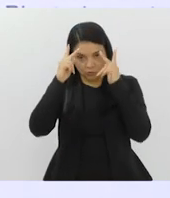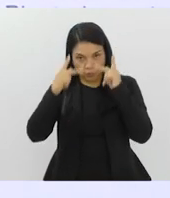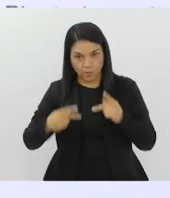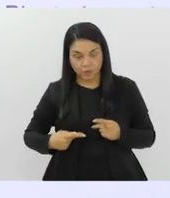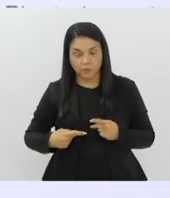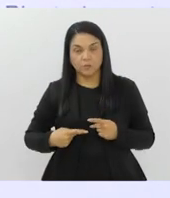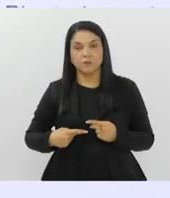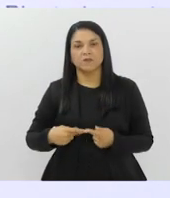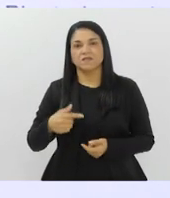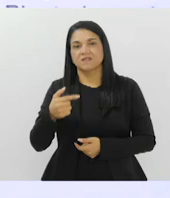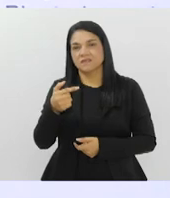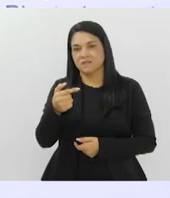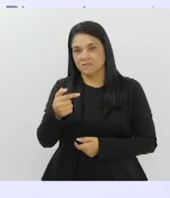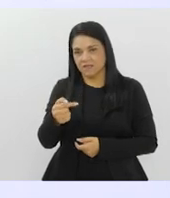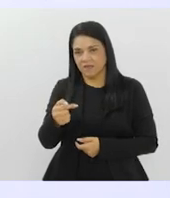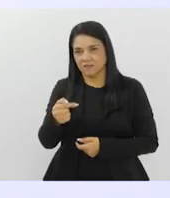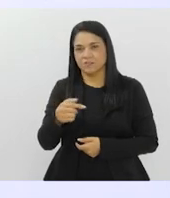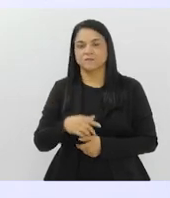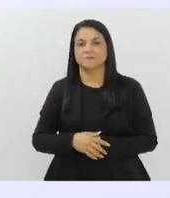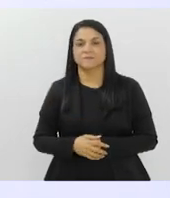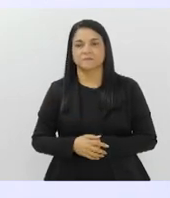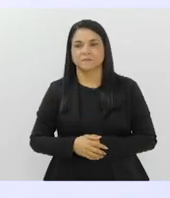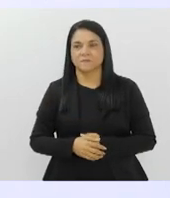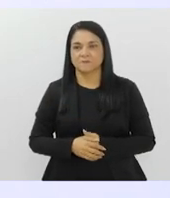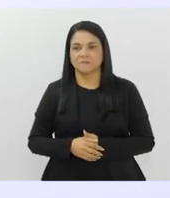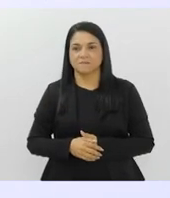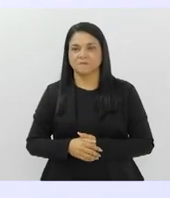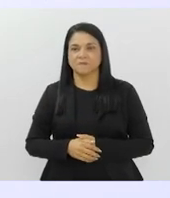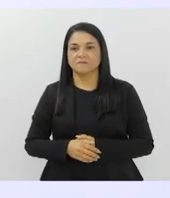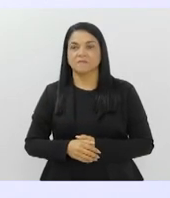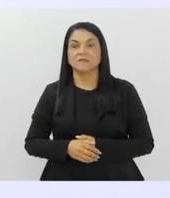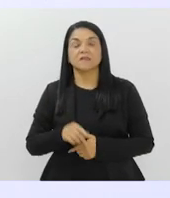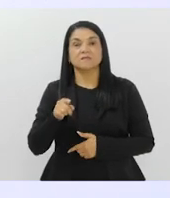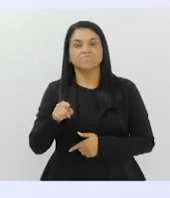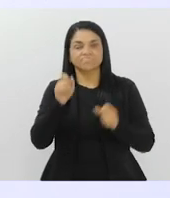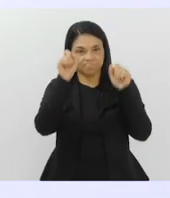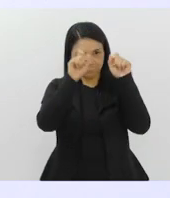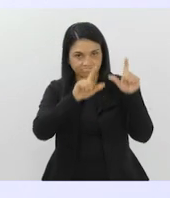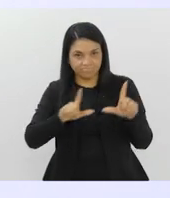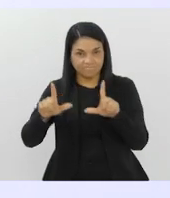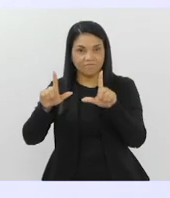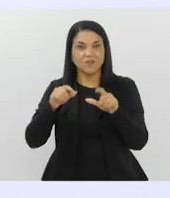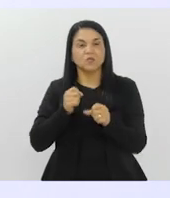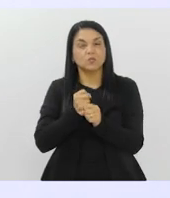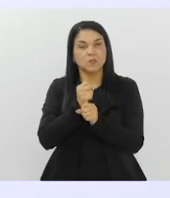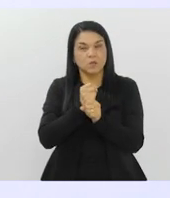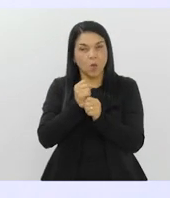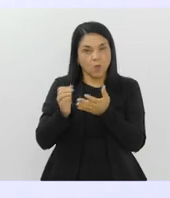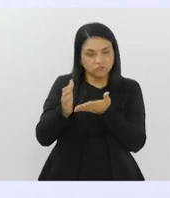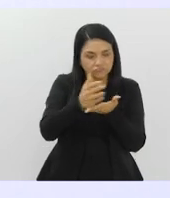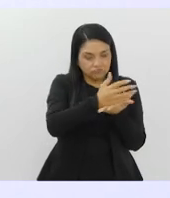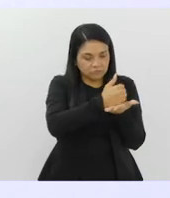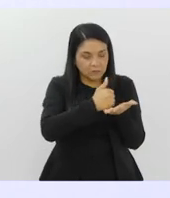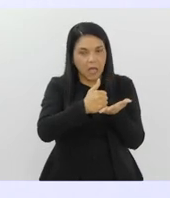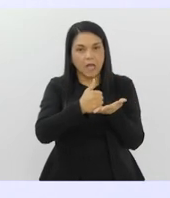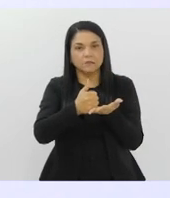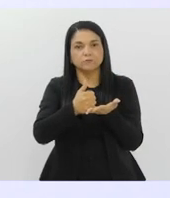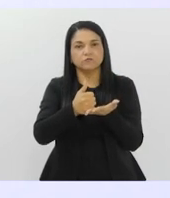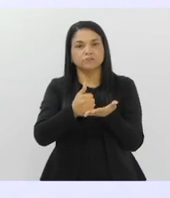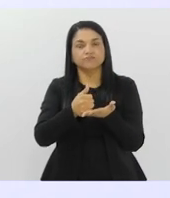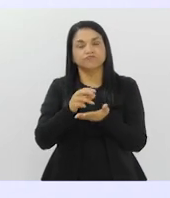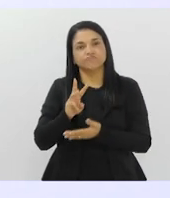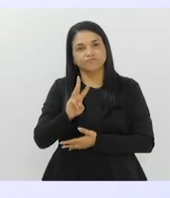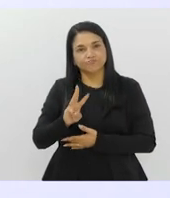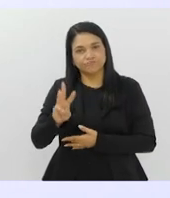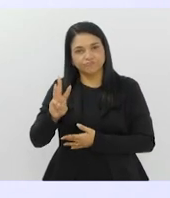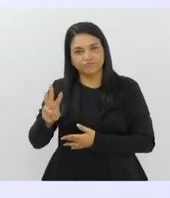leite humano. Próximo. Essa nossa produção anual, todos esses dados estão disponíveis no portal da rede,